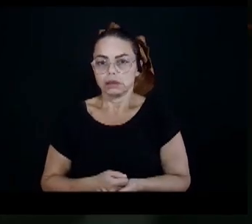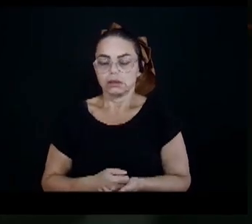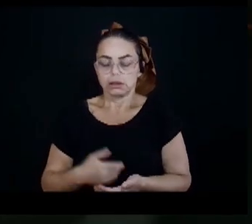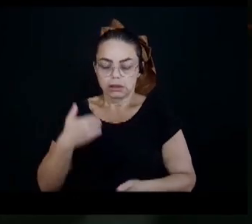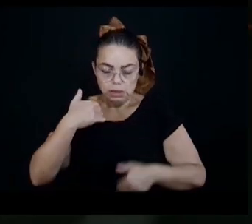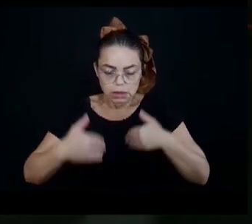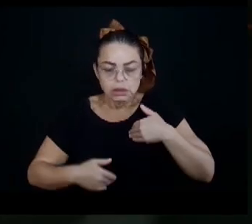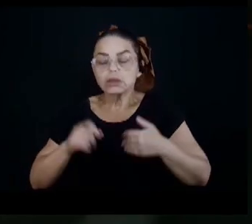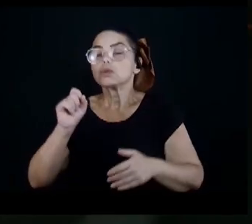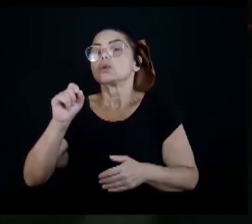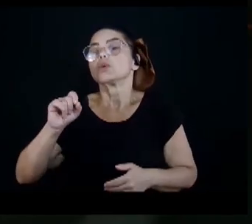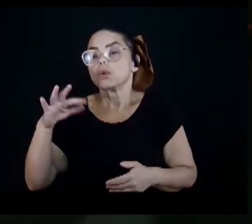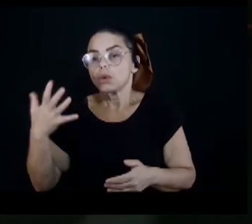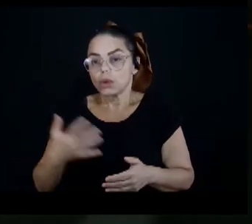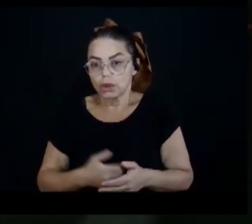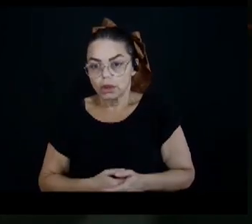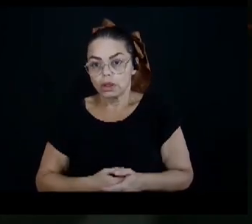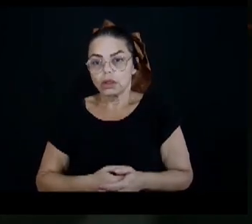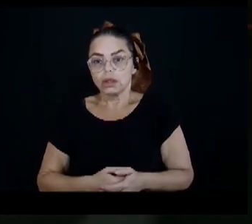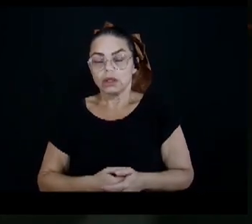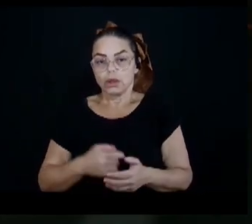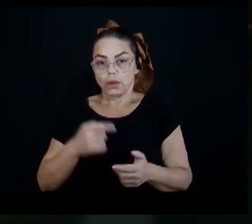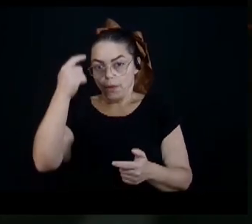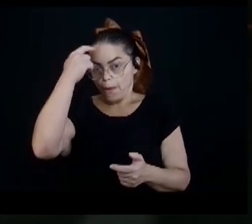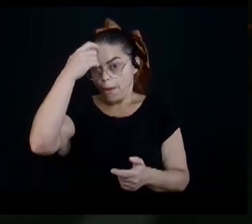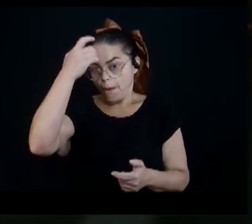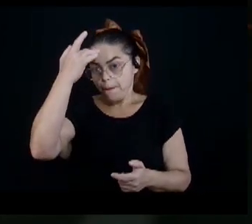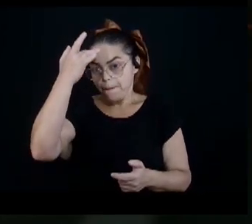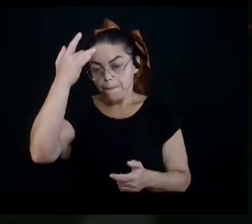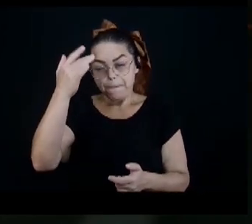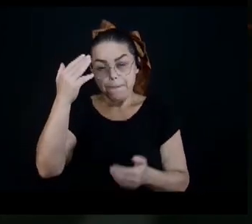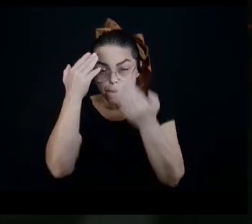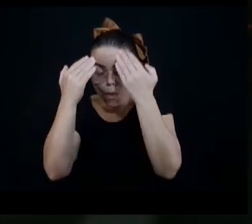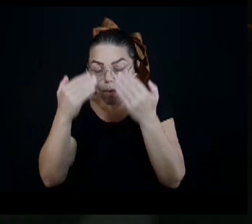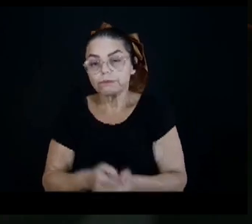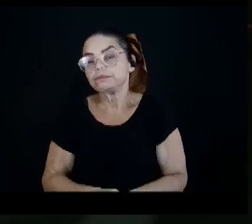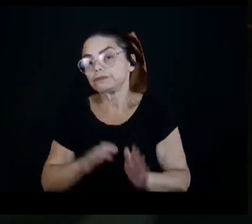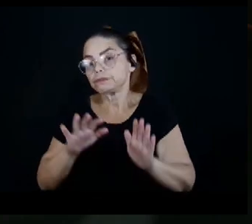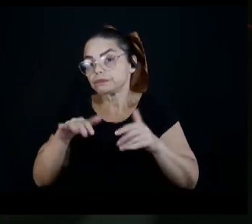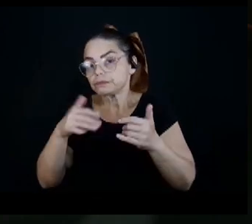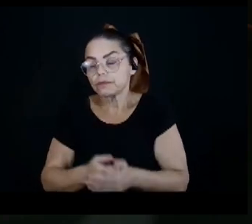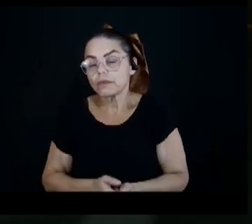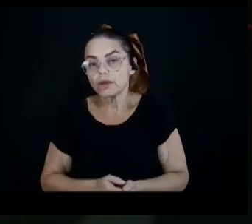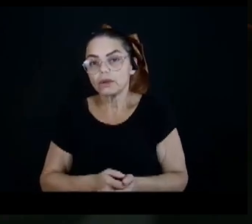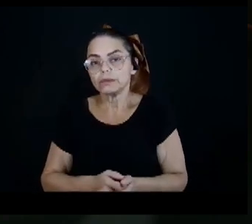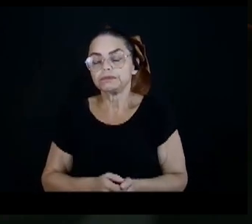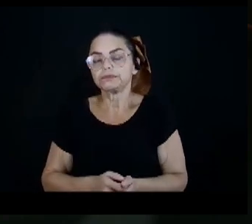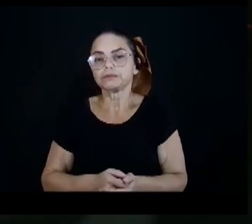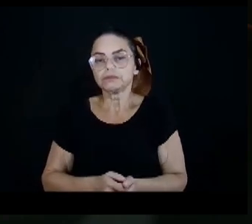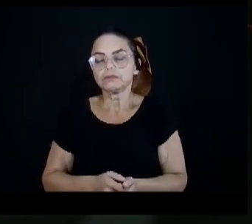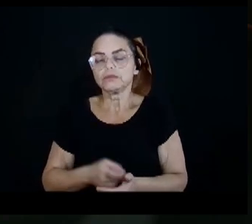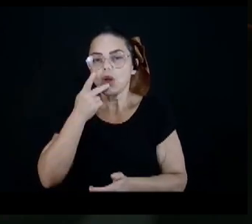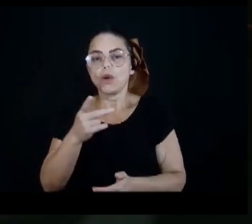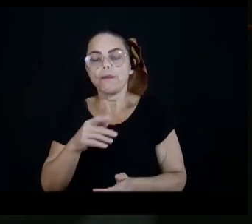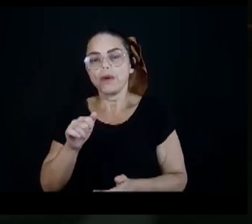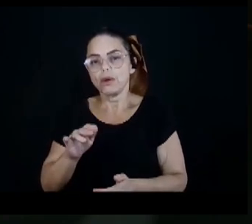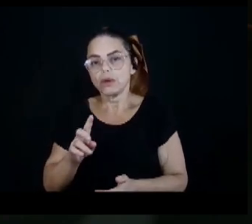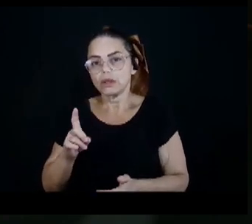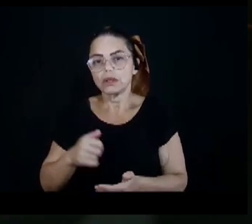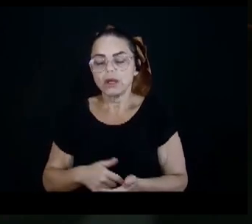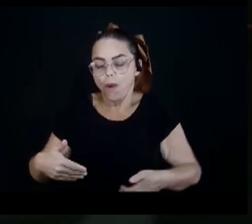acontece psicologicamente quando, o que o Aldo muito bem pontuou aí, a fome volta